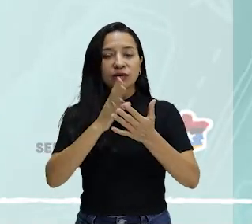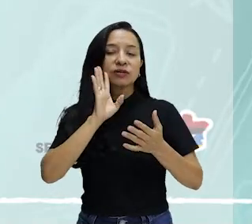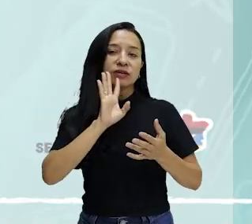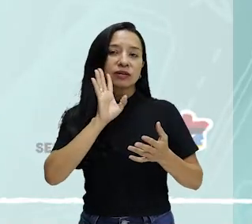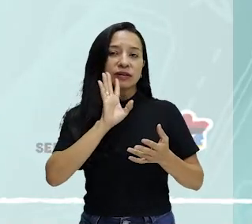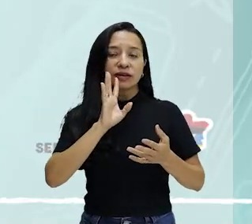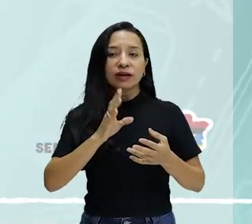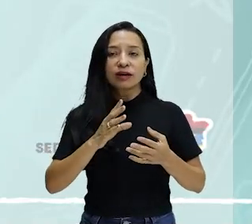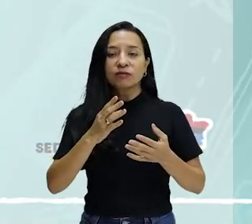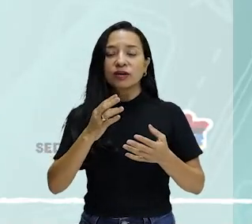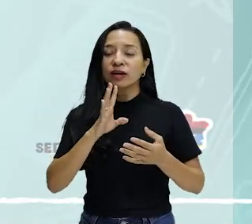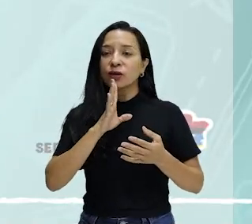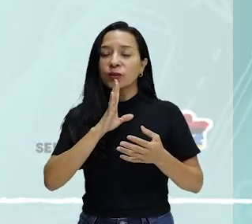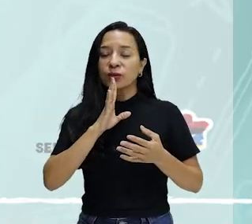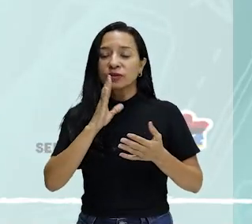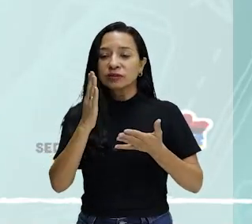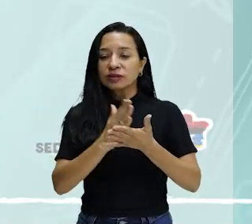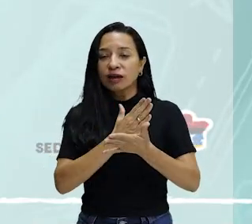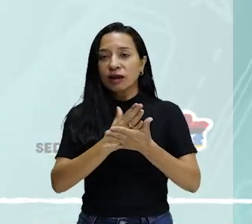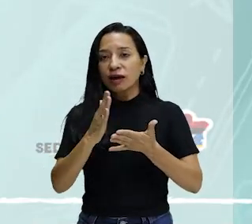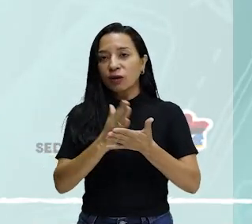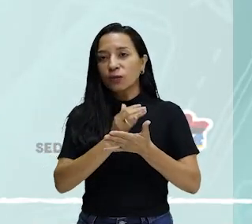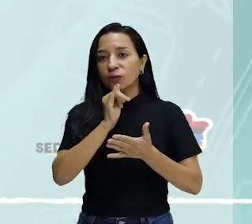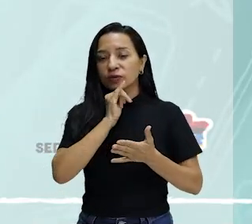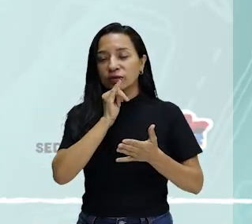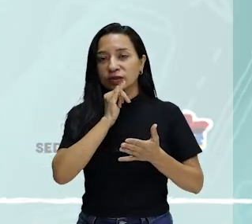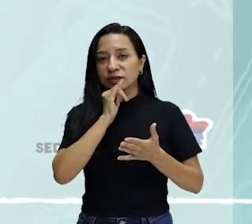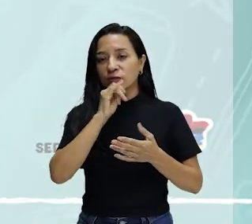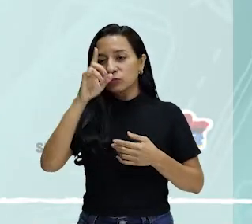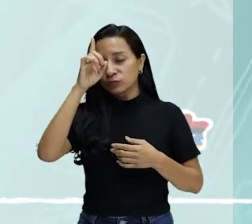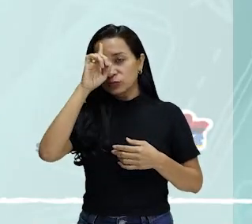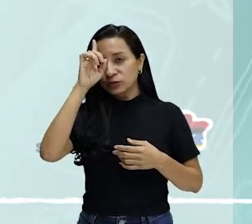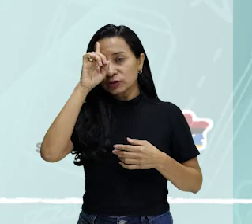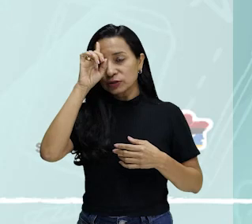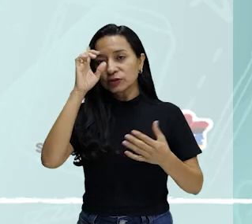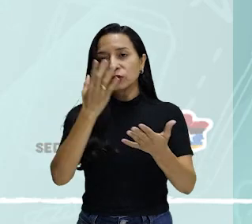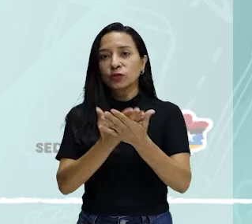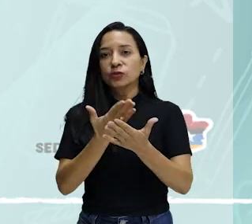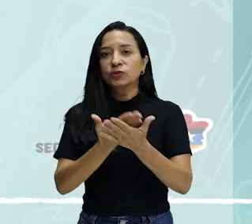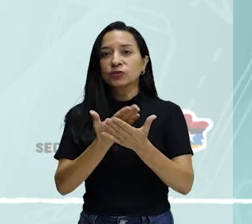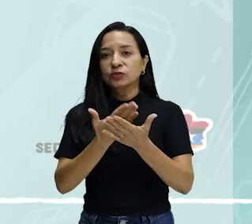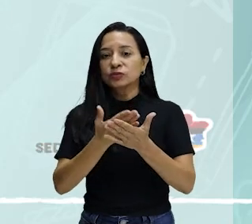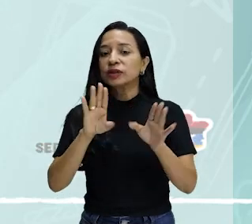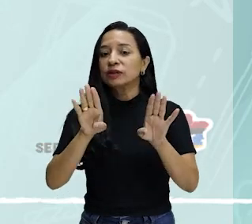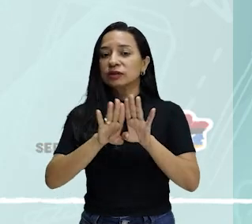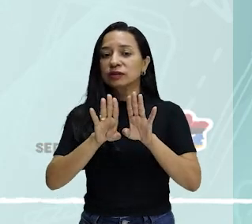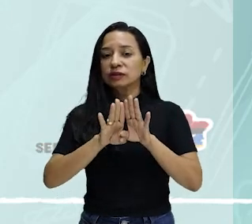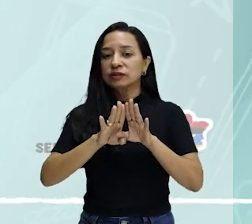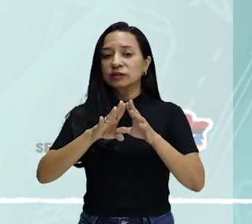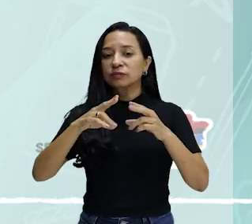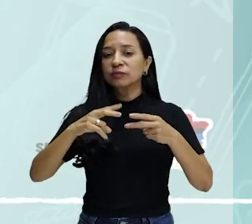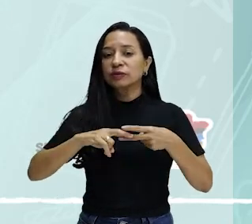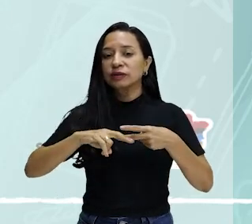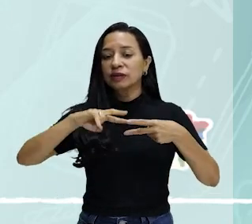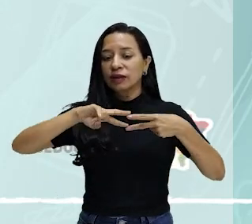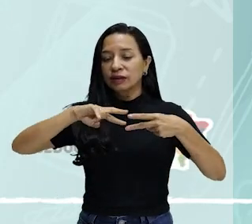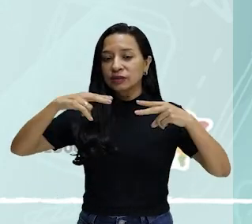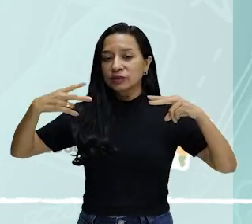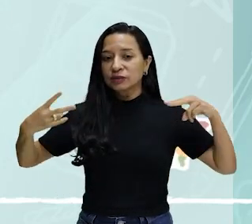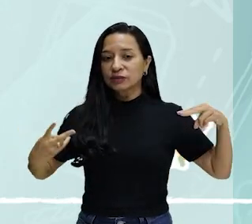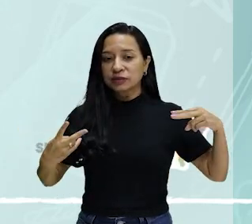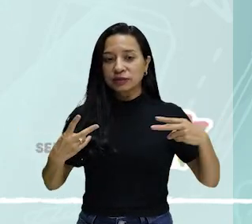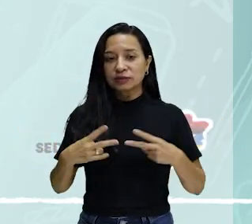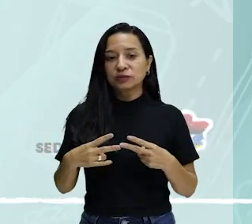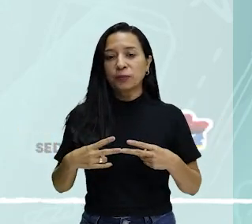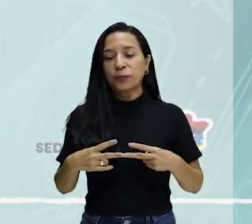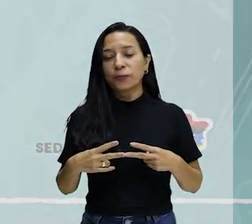aqui alguns exemplos que são cotidianos, tá? E a gente vai estudar um pouquinho mais da genética mendeliana, só que aqui são